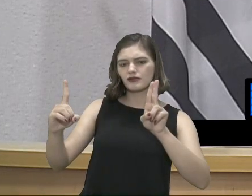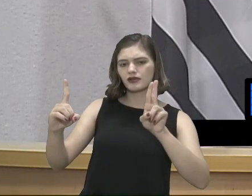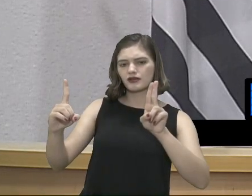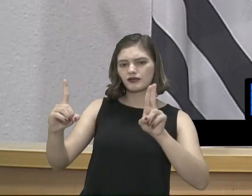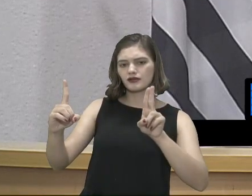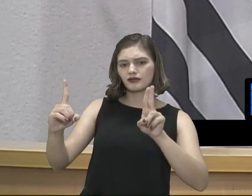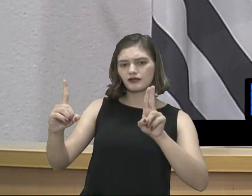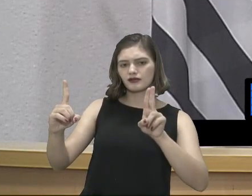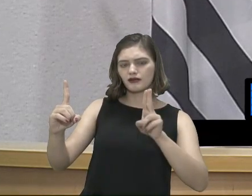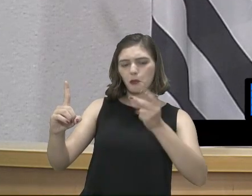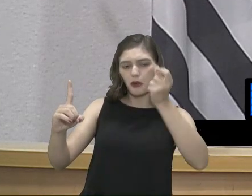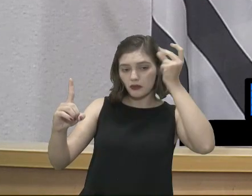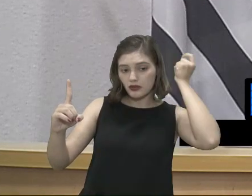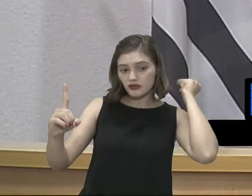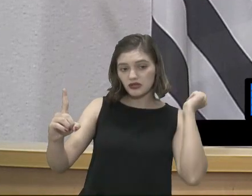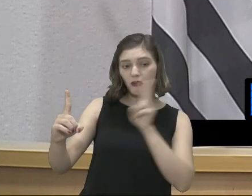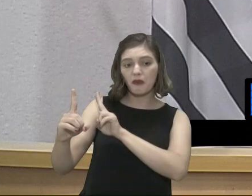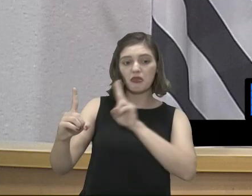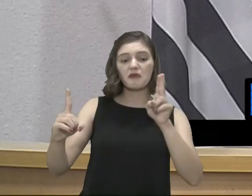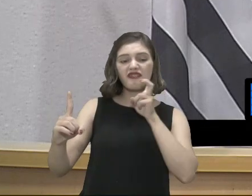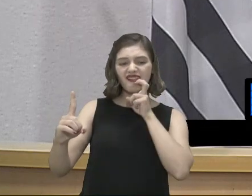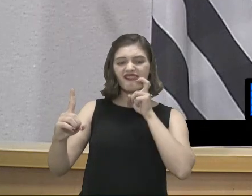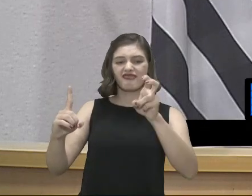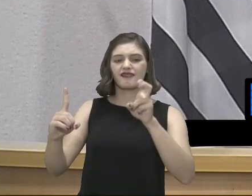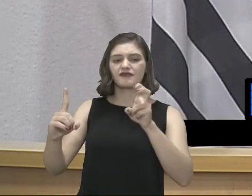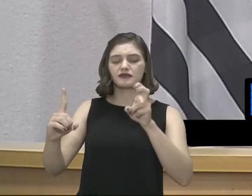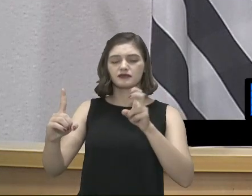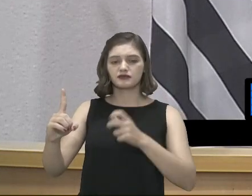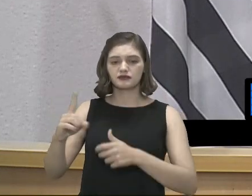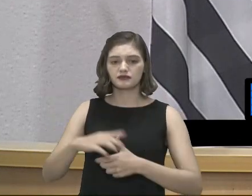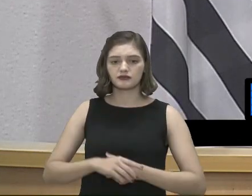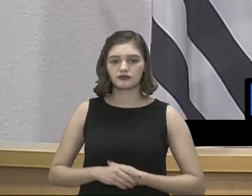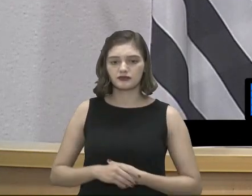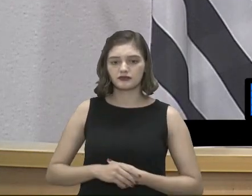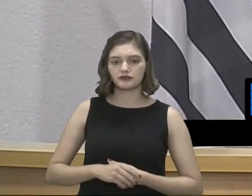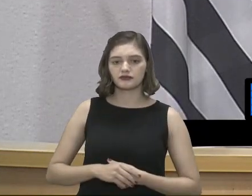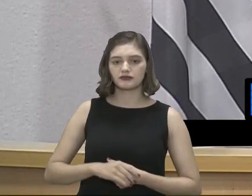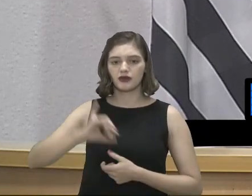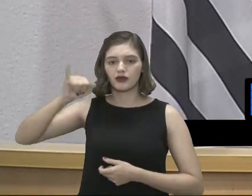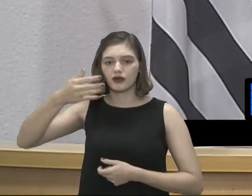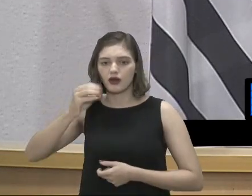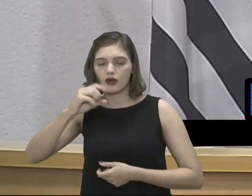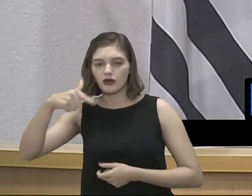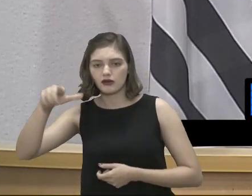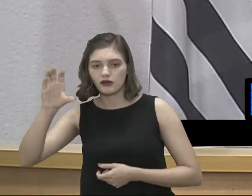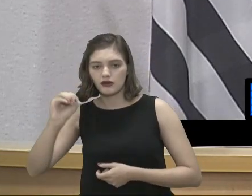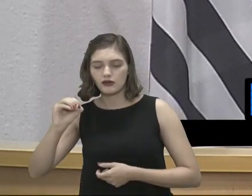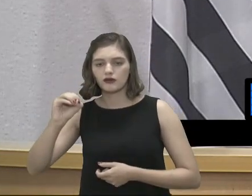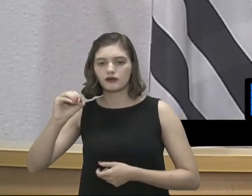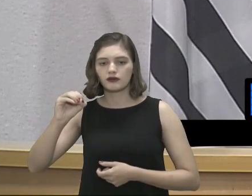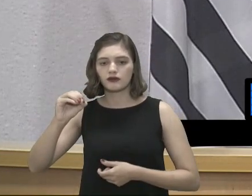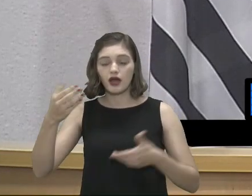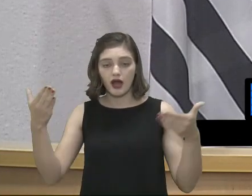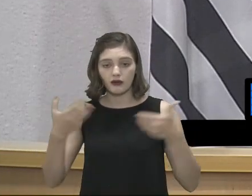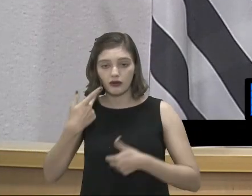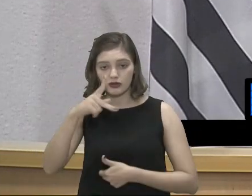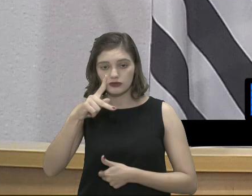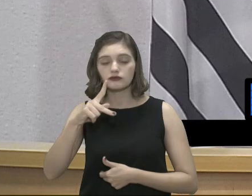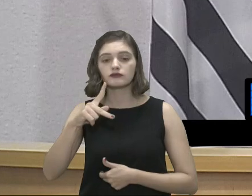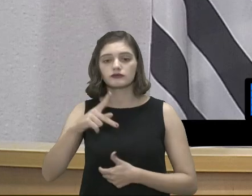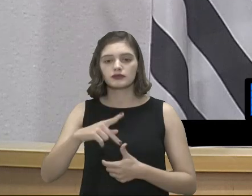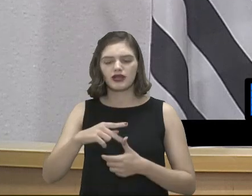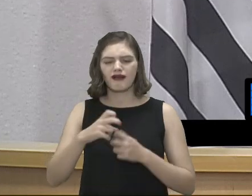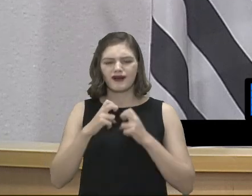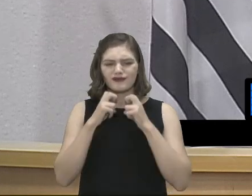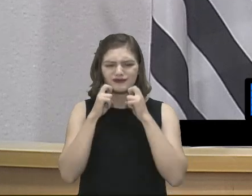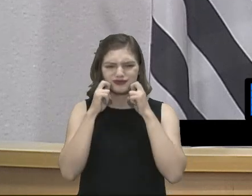né? Meu antigo nome, gritarem, né? João, chegou a sua vez. A